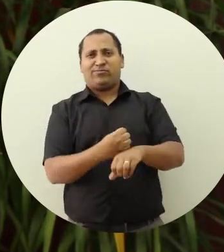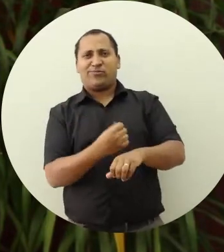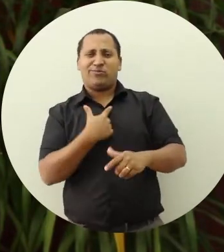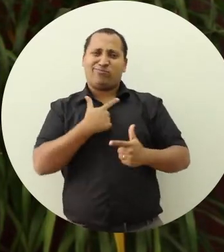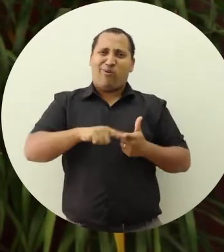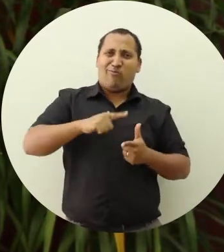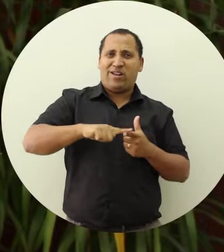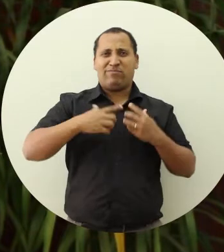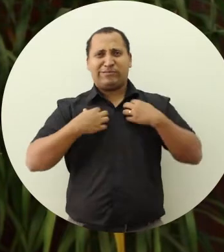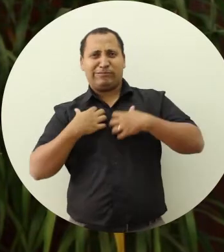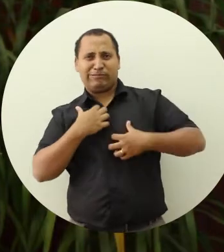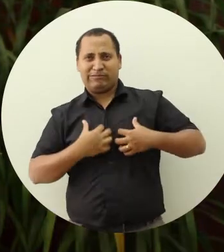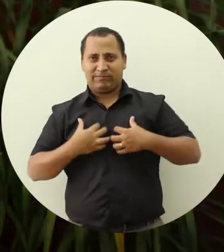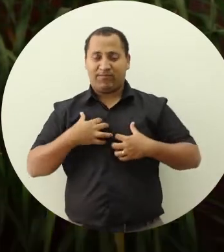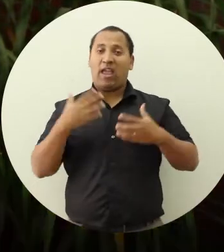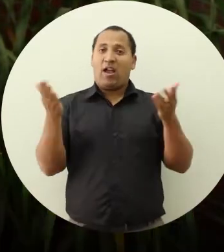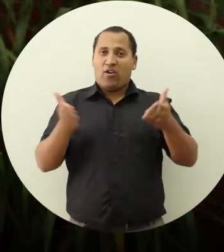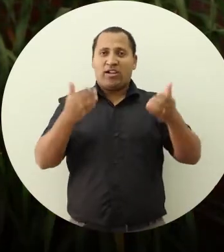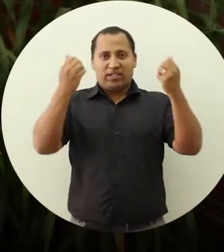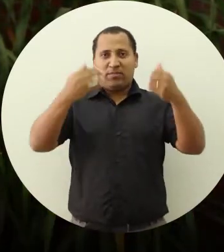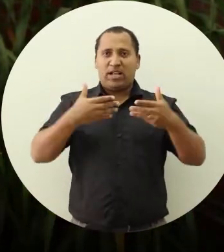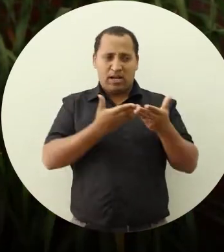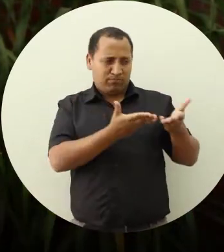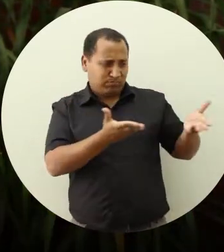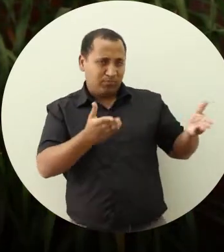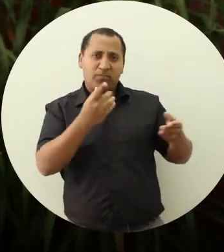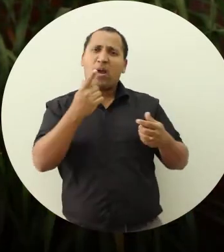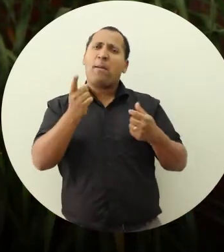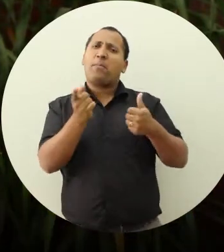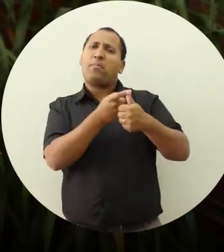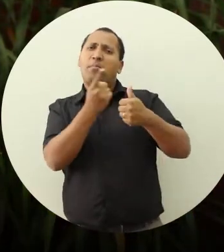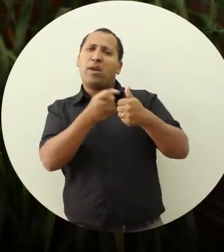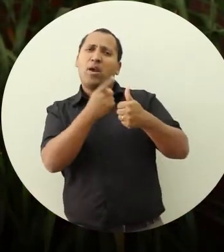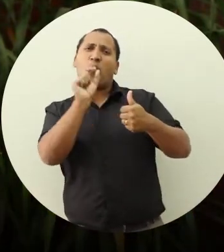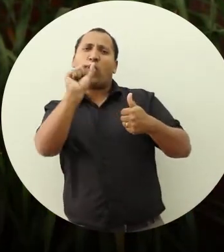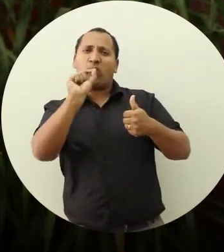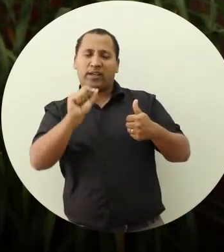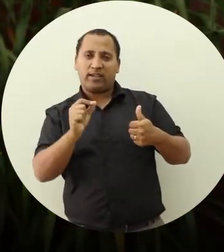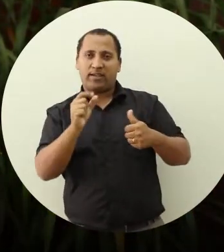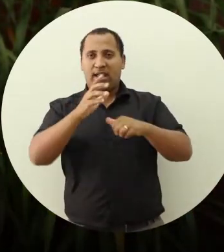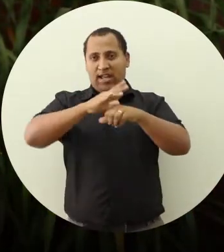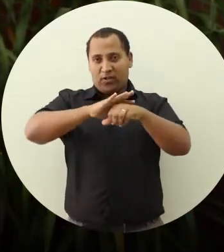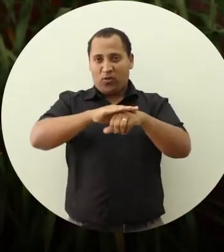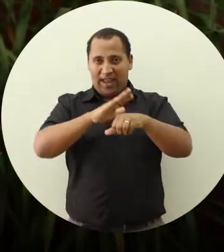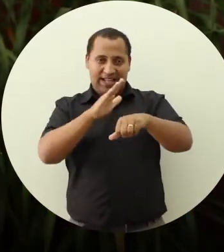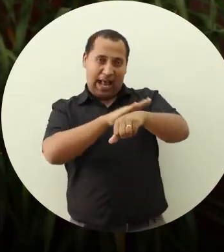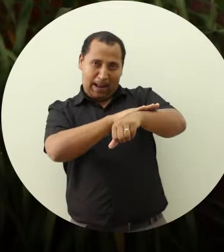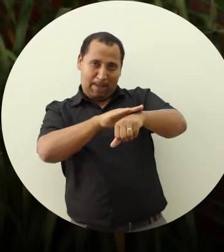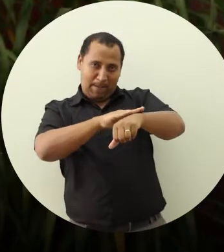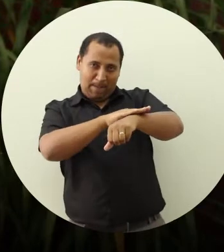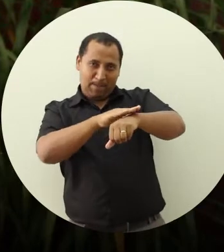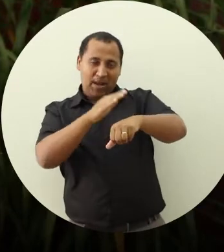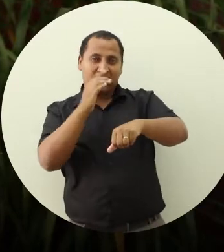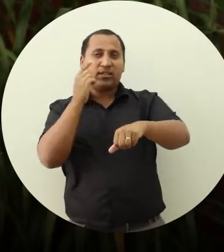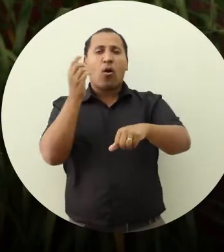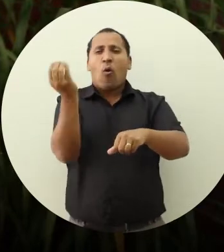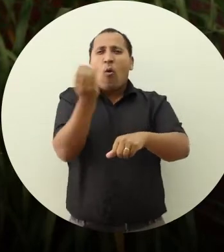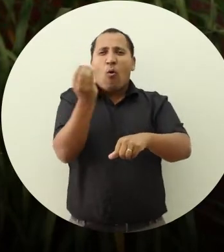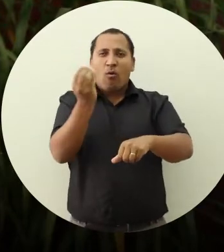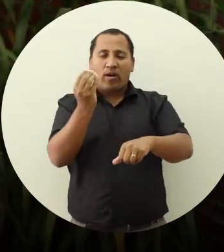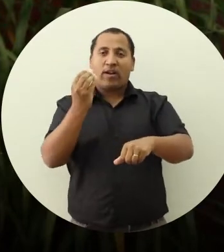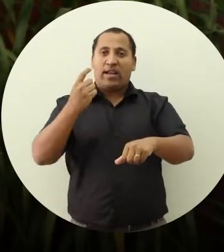grupo que eu vou falar são as dermatoses psicogênicas. As dermatoses psicogênicas são aquelas doenças de pele em